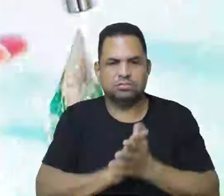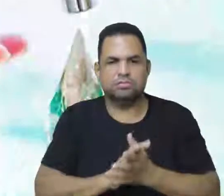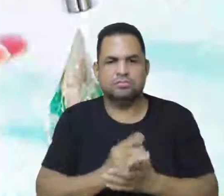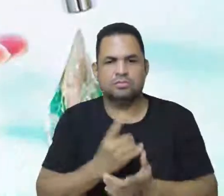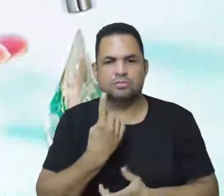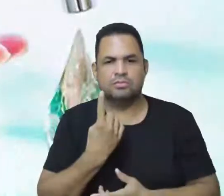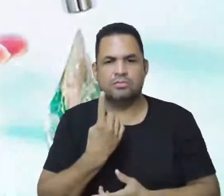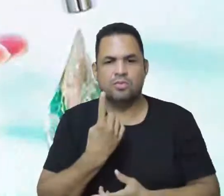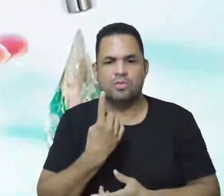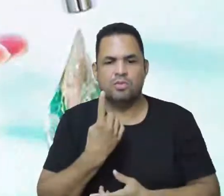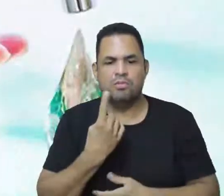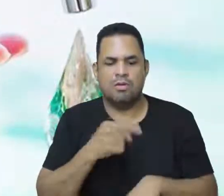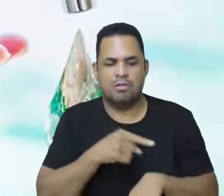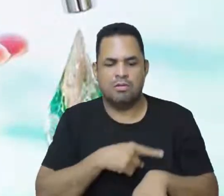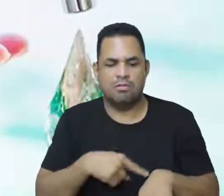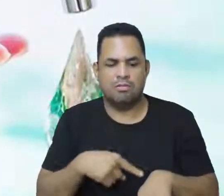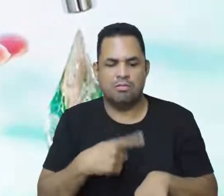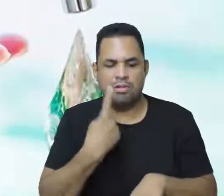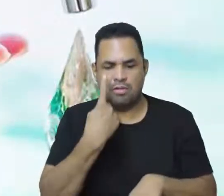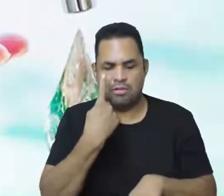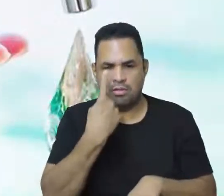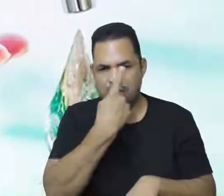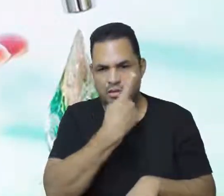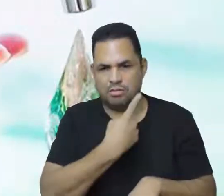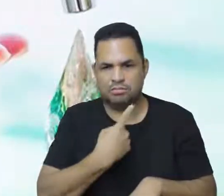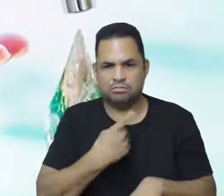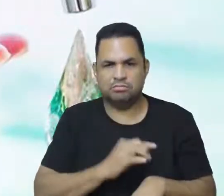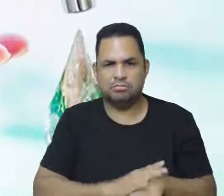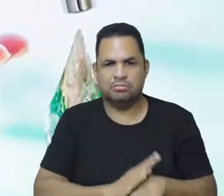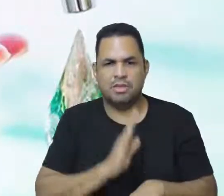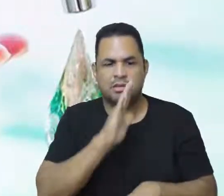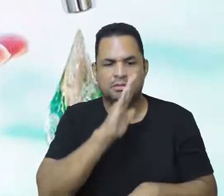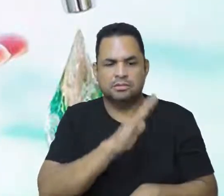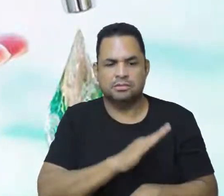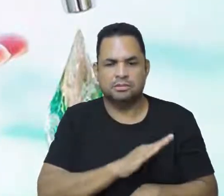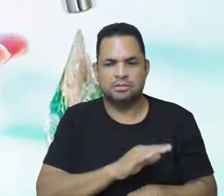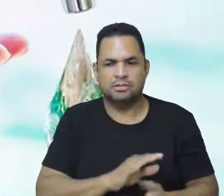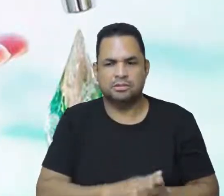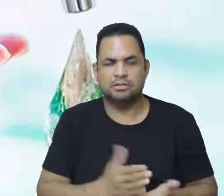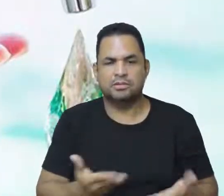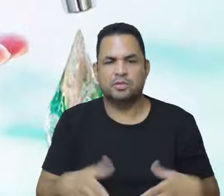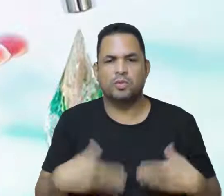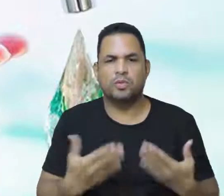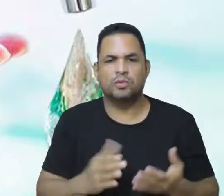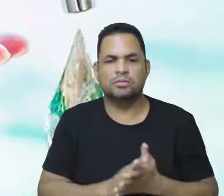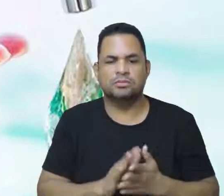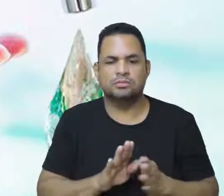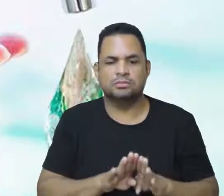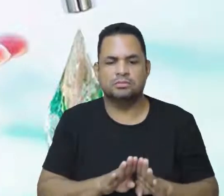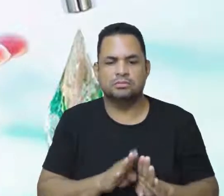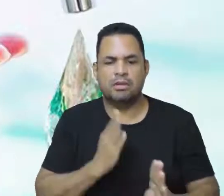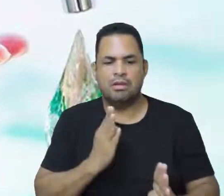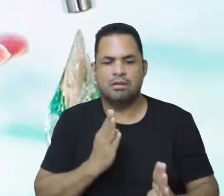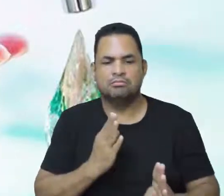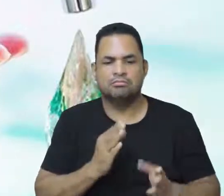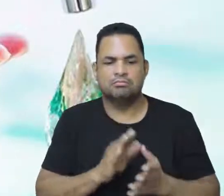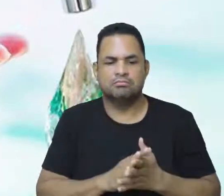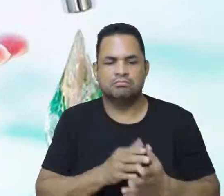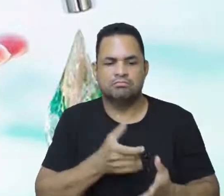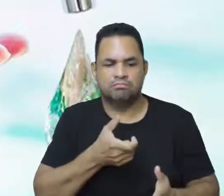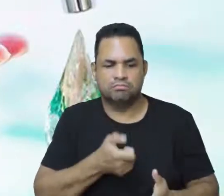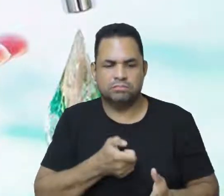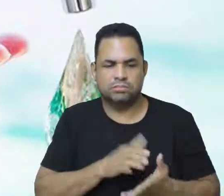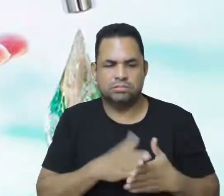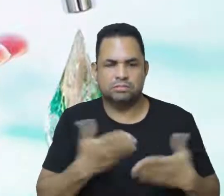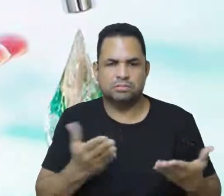1h da tarde, 12 a 1h da tarde. Quando tu chega aqui, abre as portas, você vê as ondas